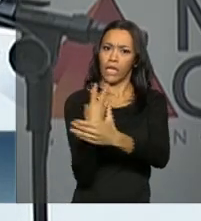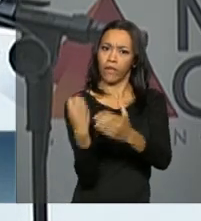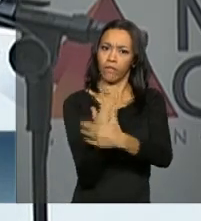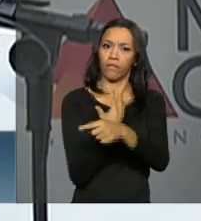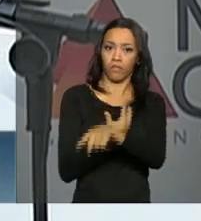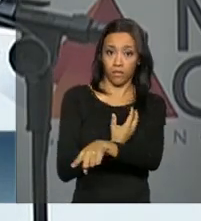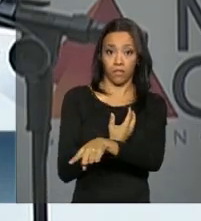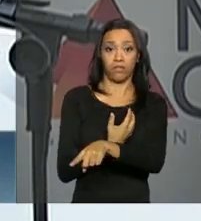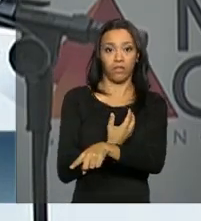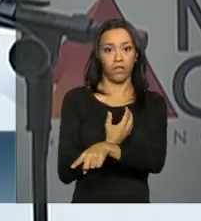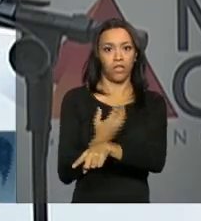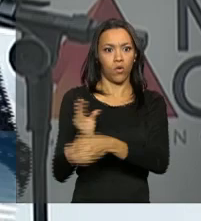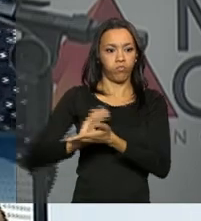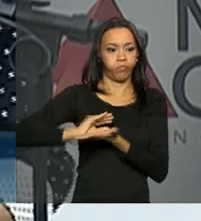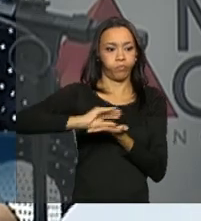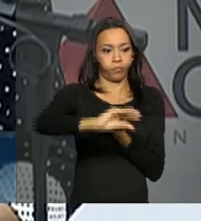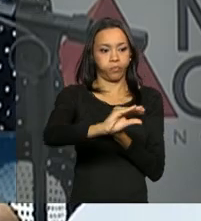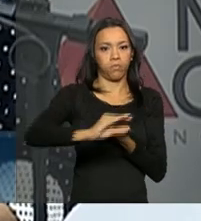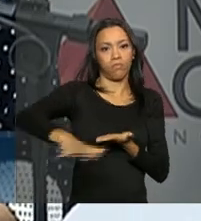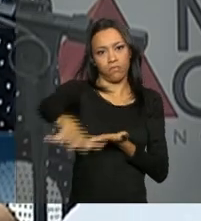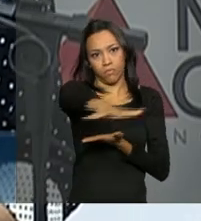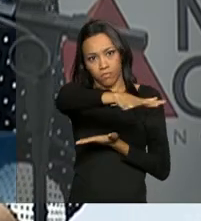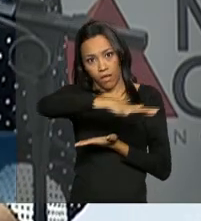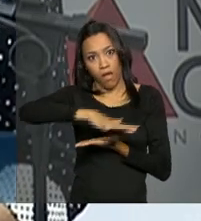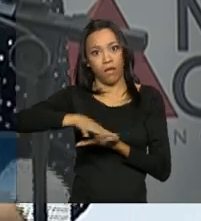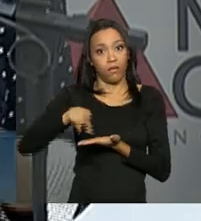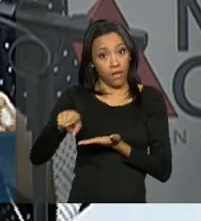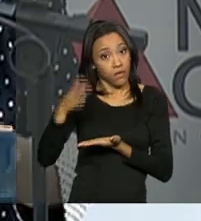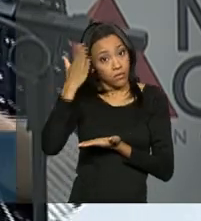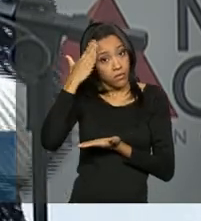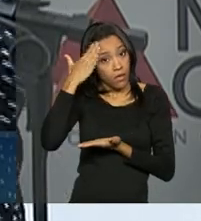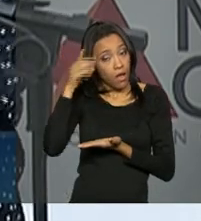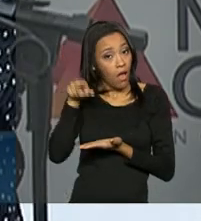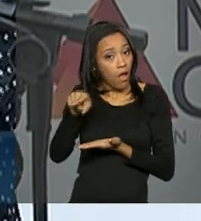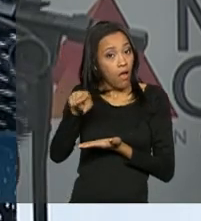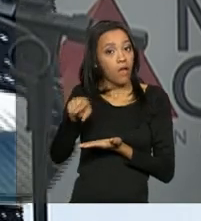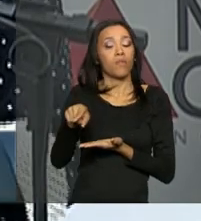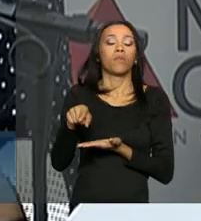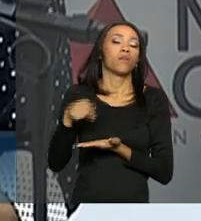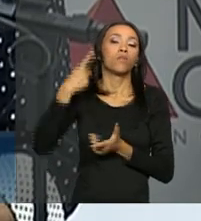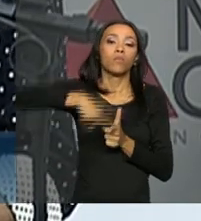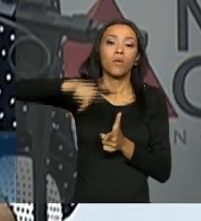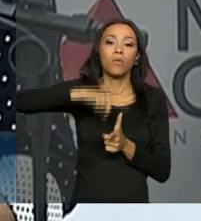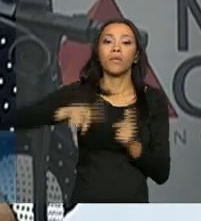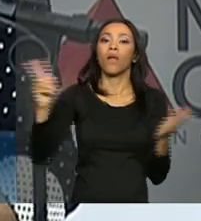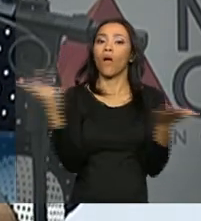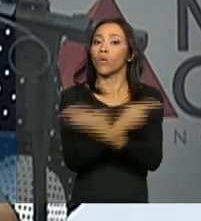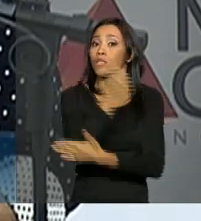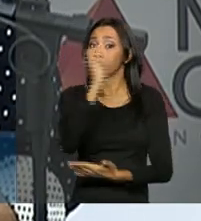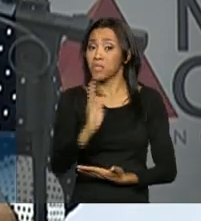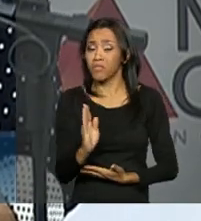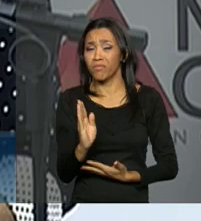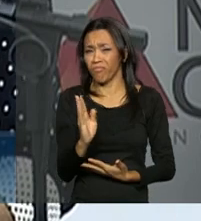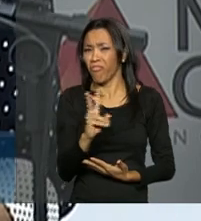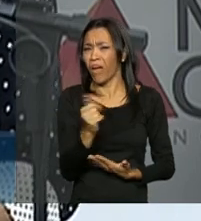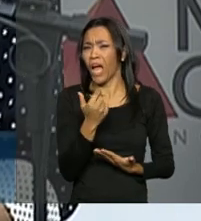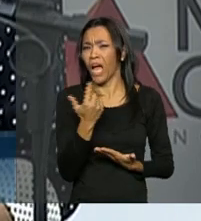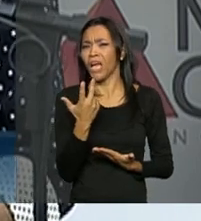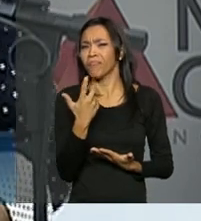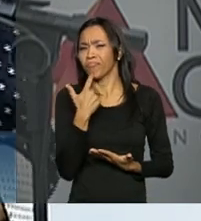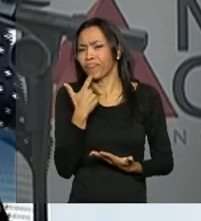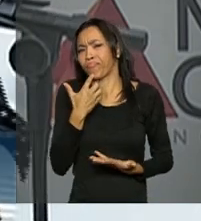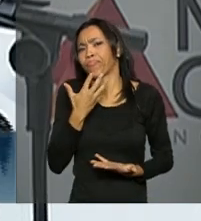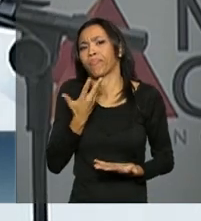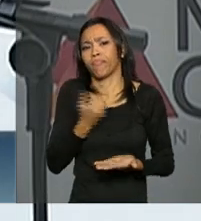investimento nessas proporções, é porque ela sabe que as dificuldades que o Brasil vem enfrentando são momentâneas. E,